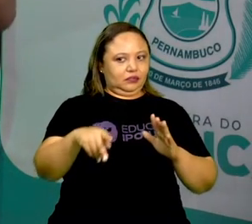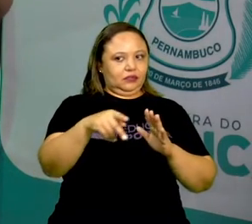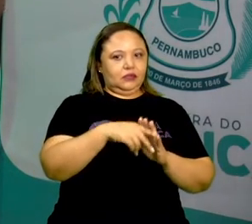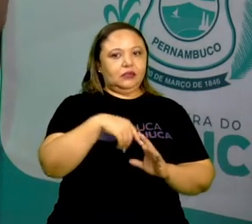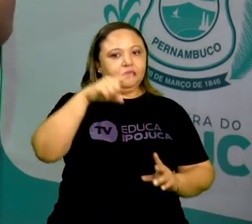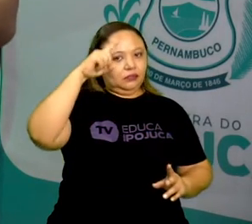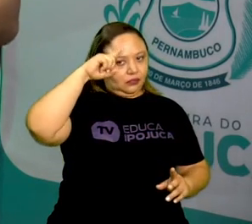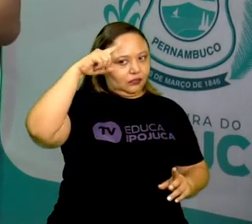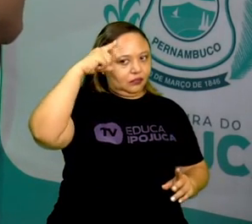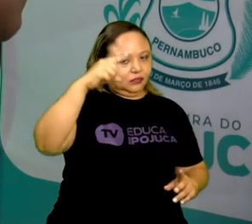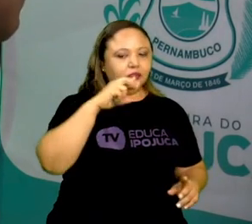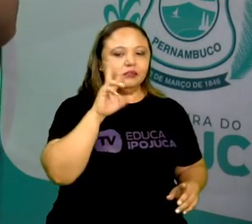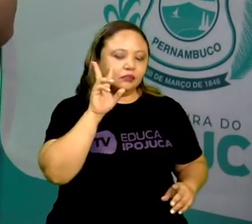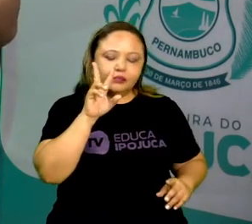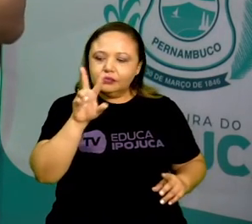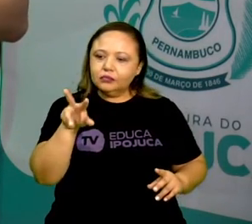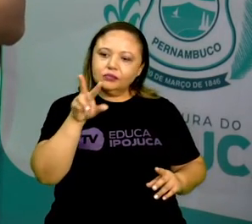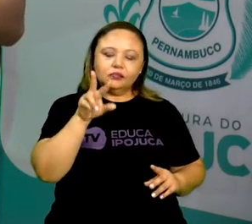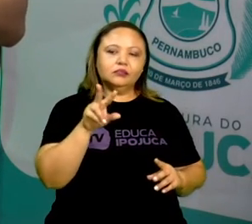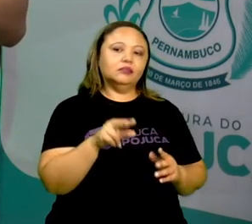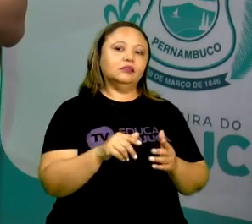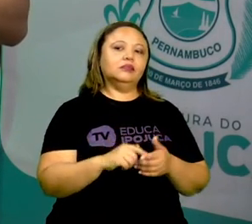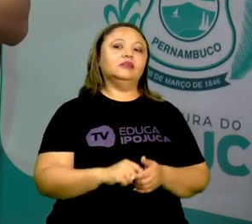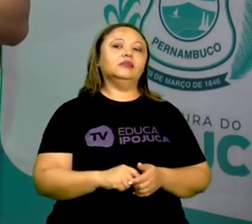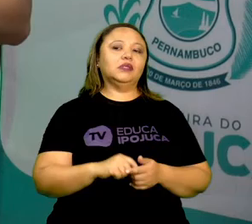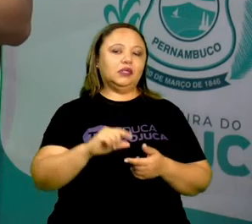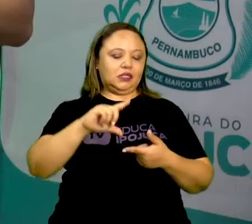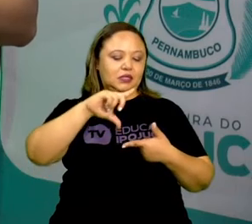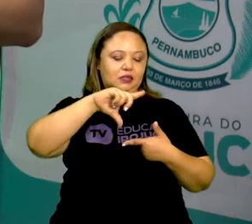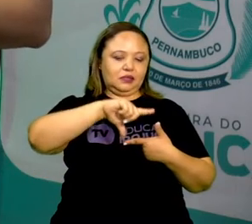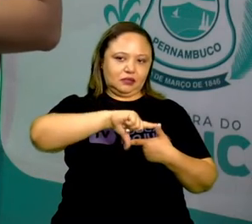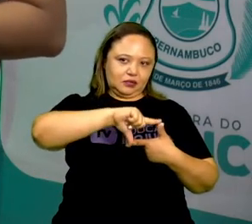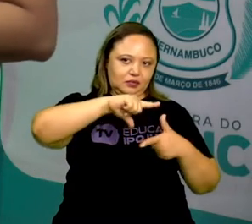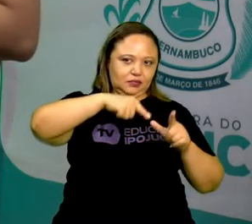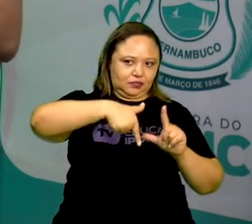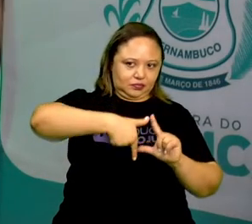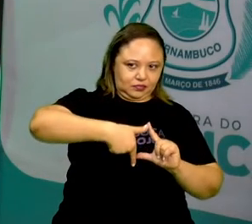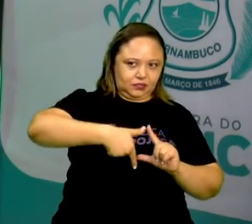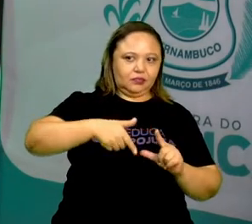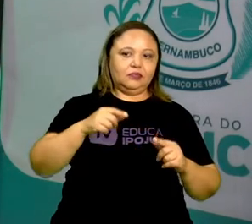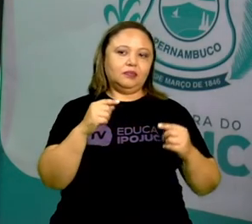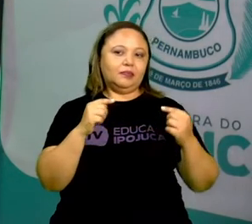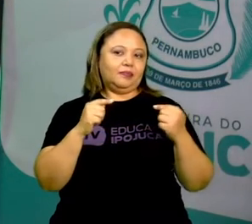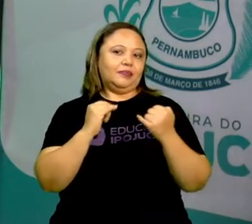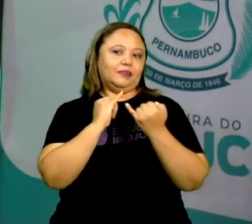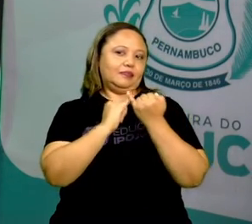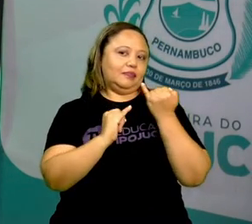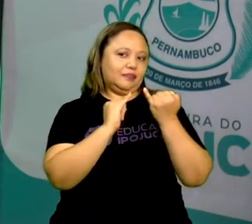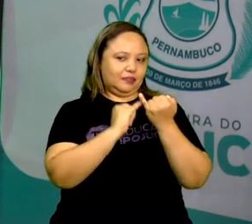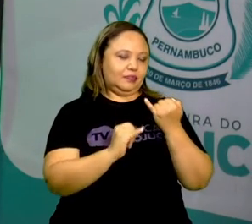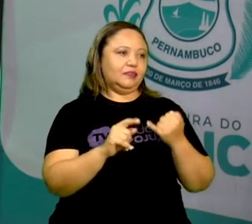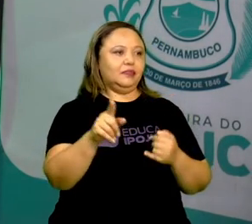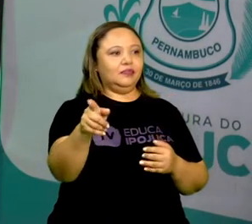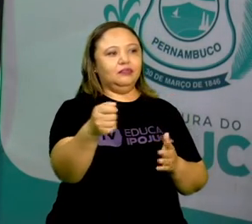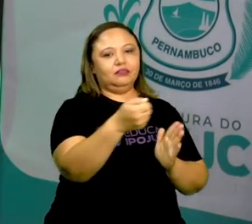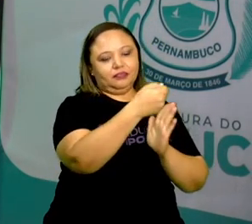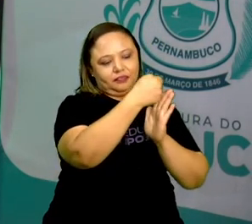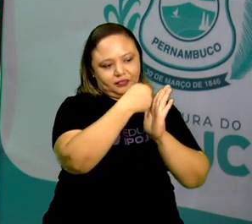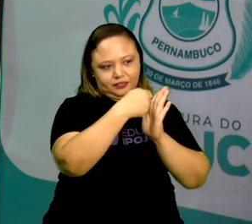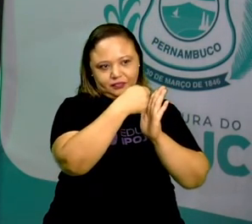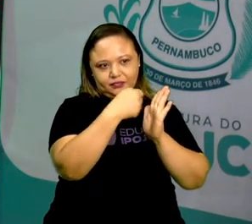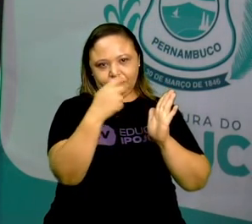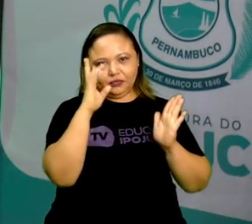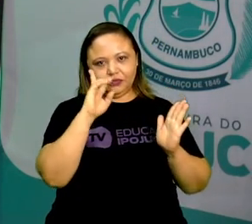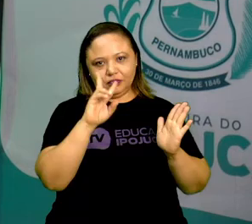dia a dia e tem as formas das figuras geométricas espaciais anote bem o nosso desafio